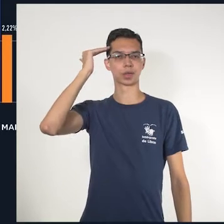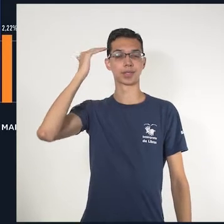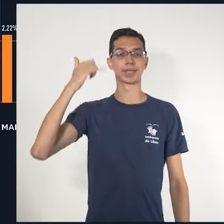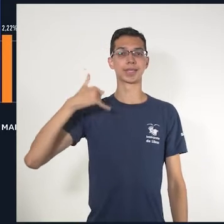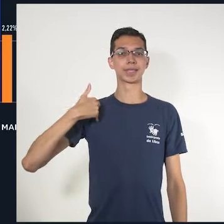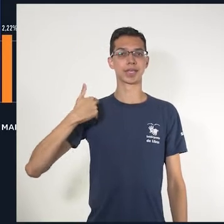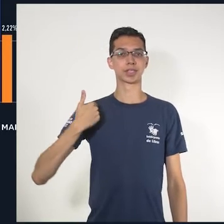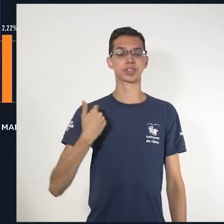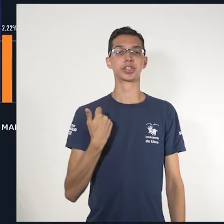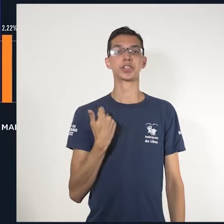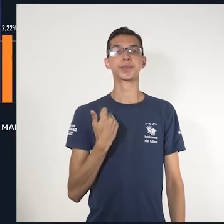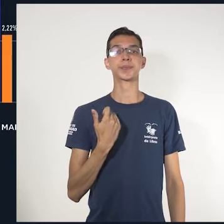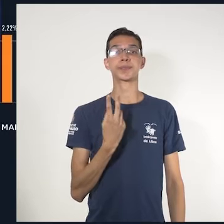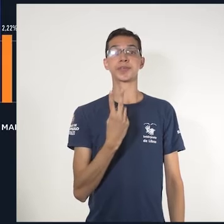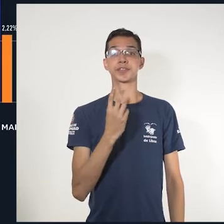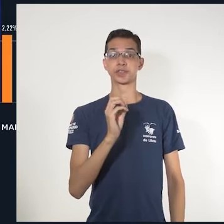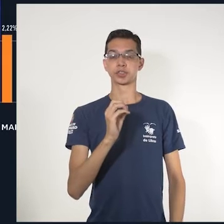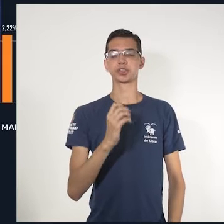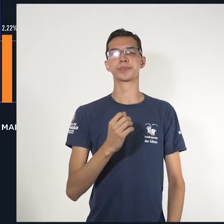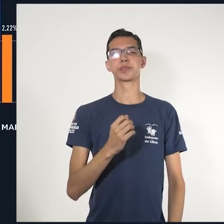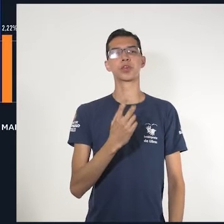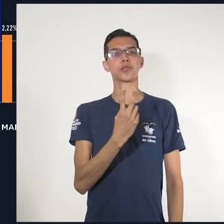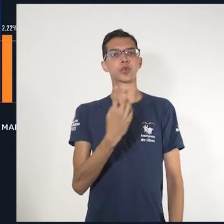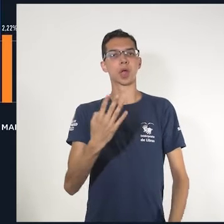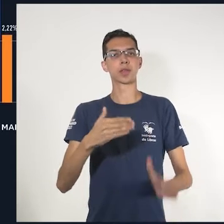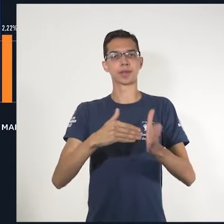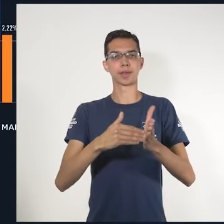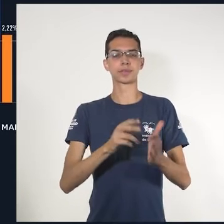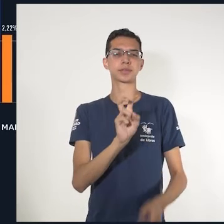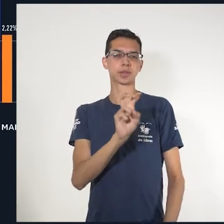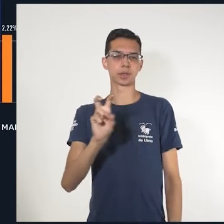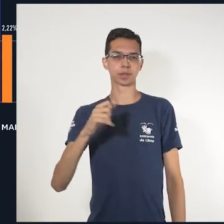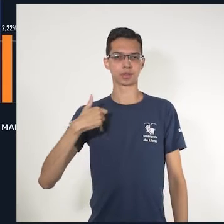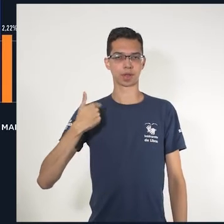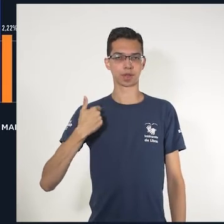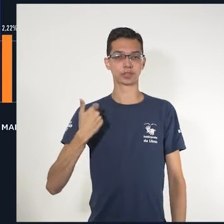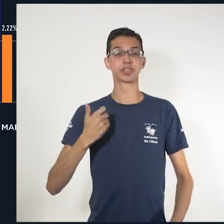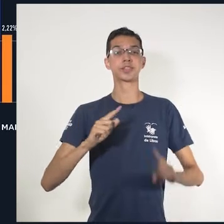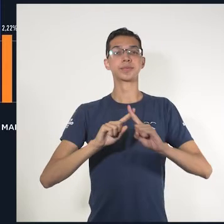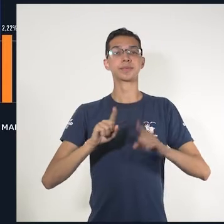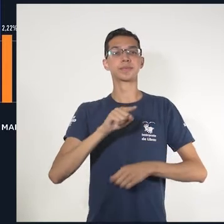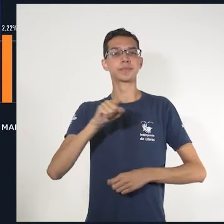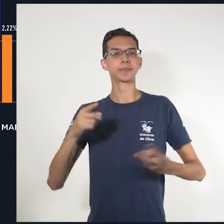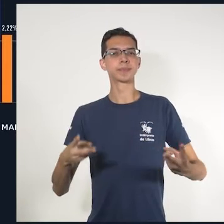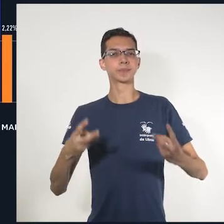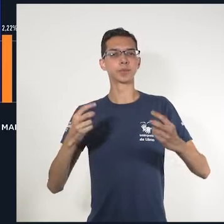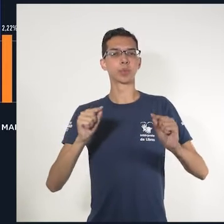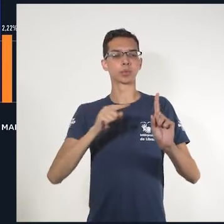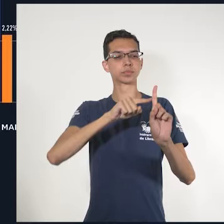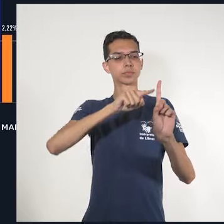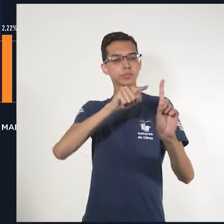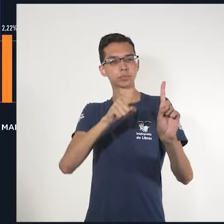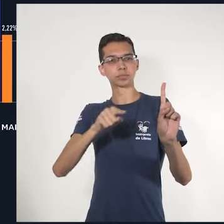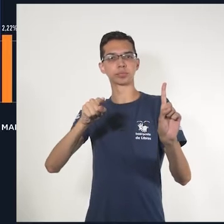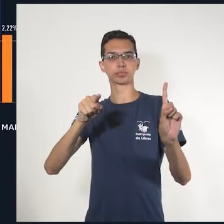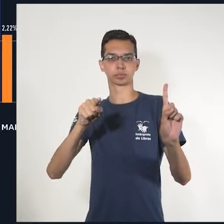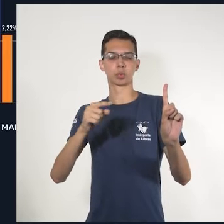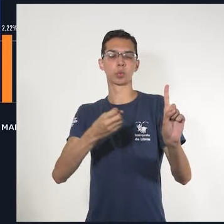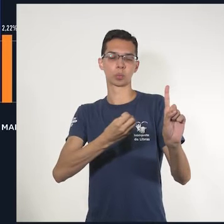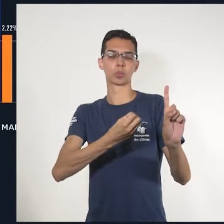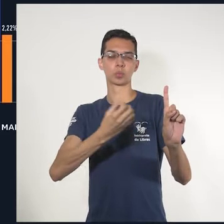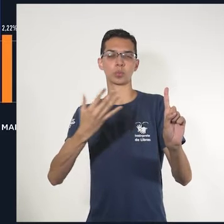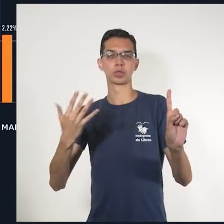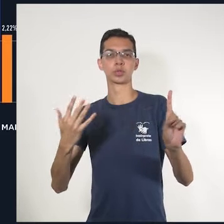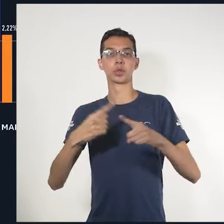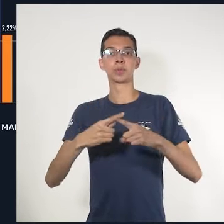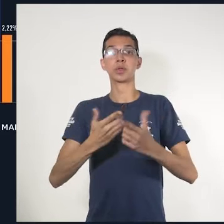e 24 e 55 anos, mas aqui a gente pode ver uma redução de incidência que pode estar vinculada, e é esse o